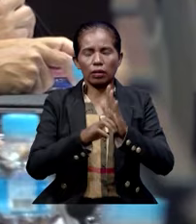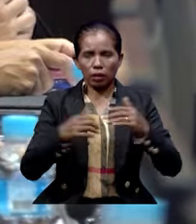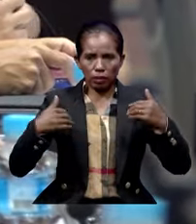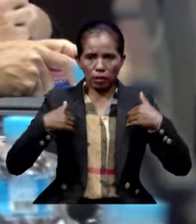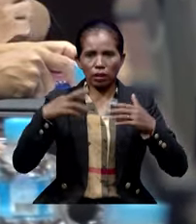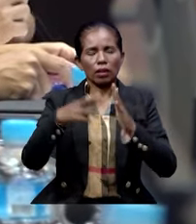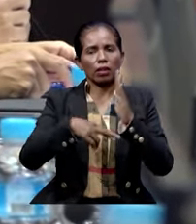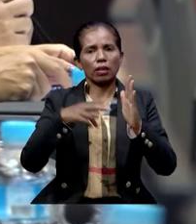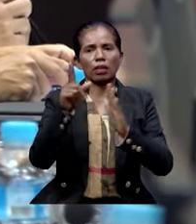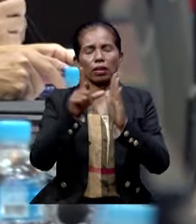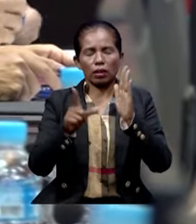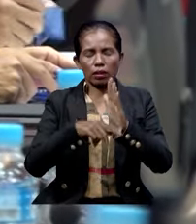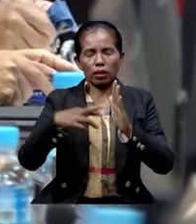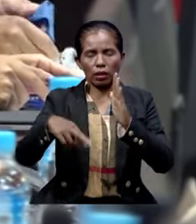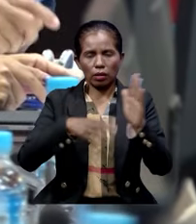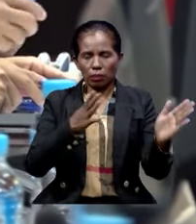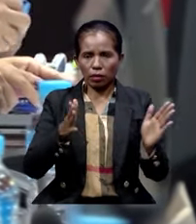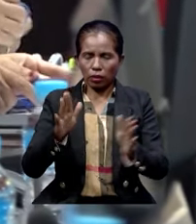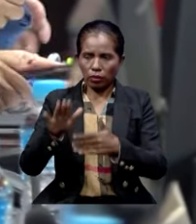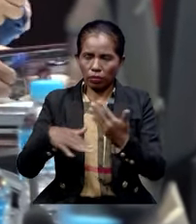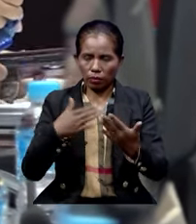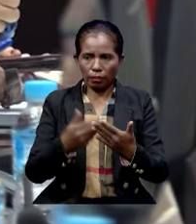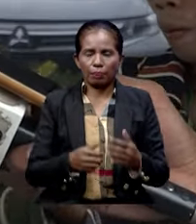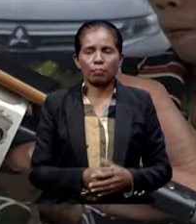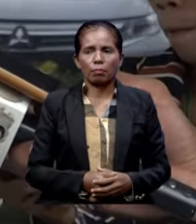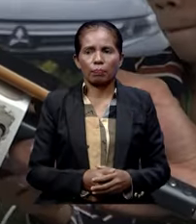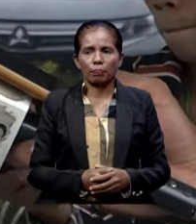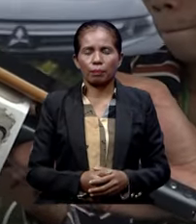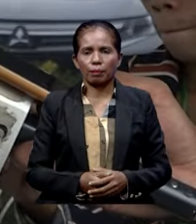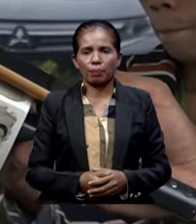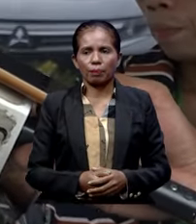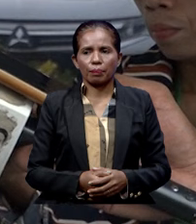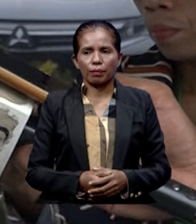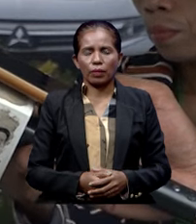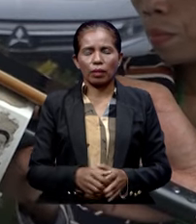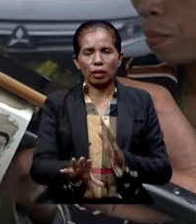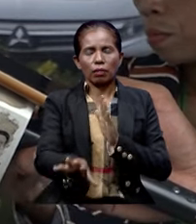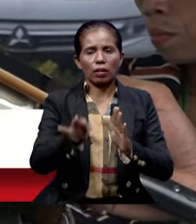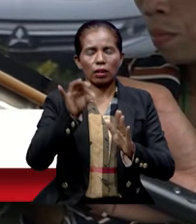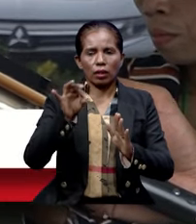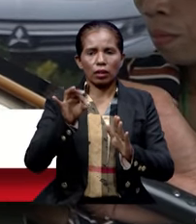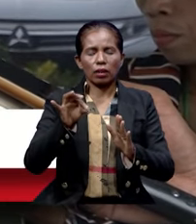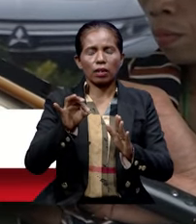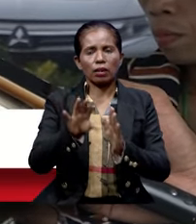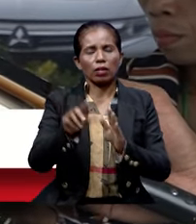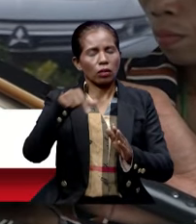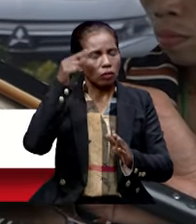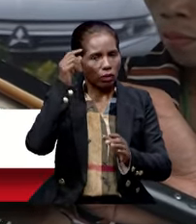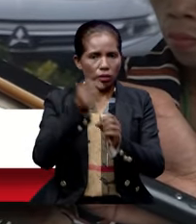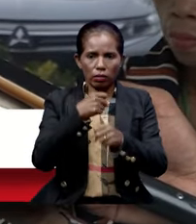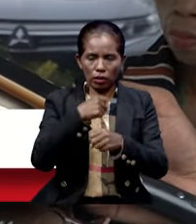no lei rássica que regula o processo roto. O processo de nomeação do governo halo